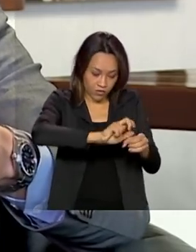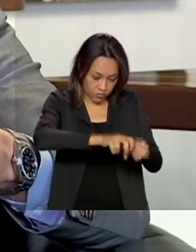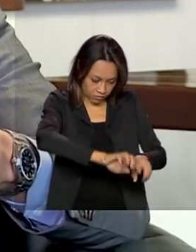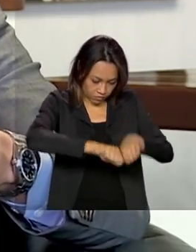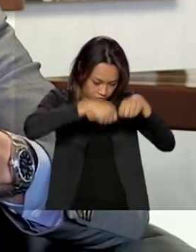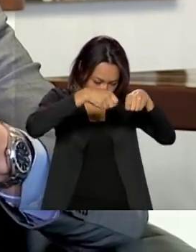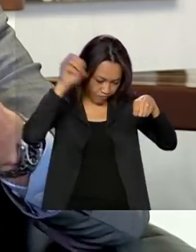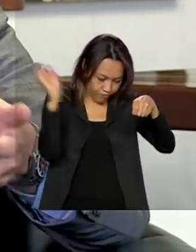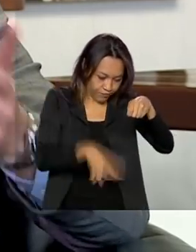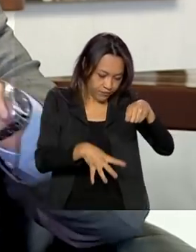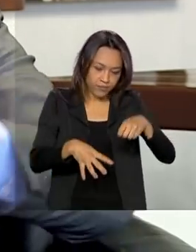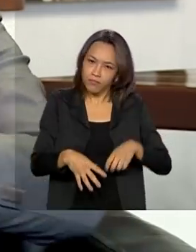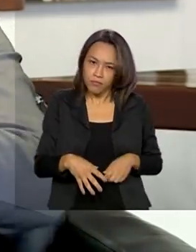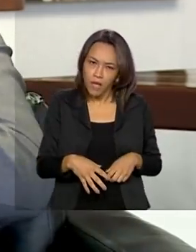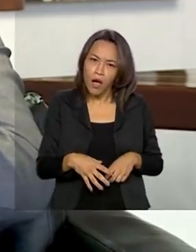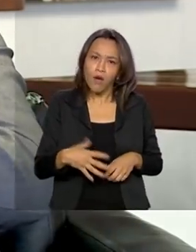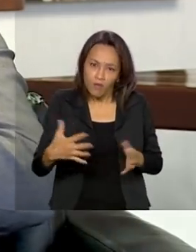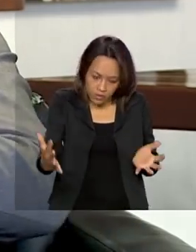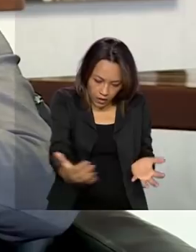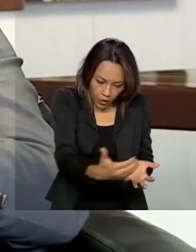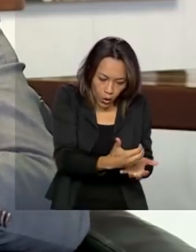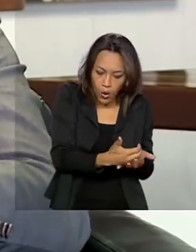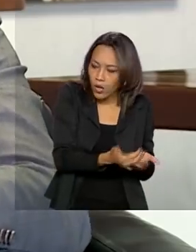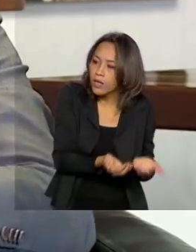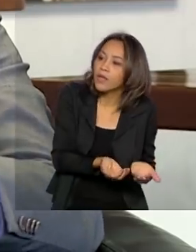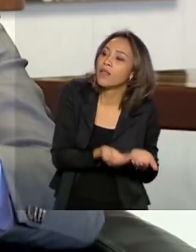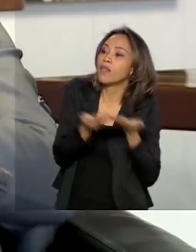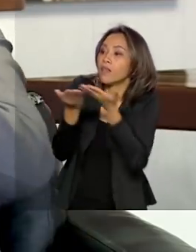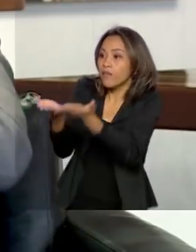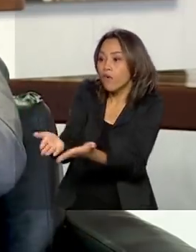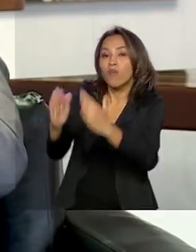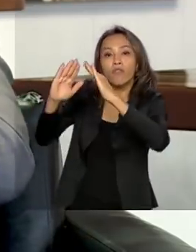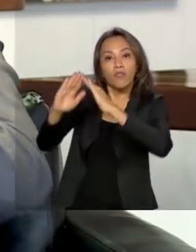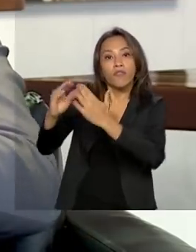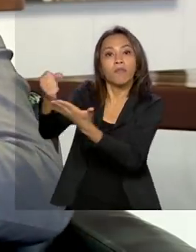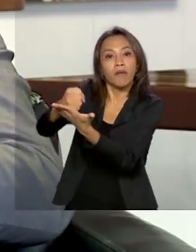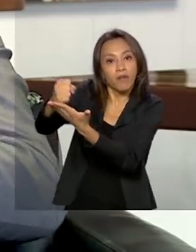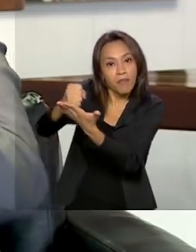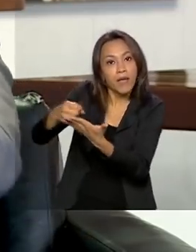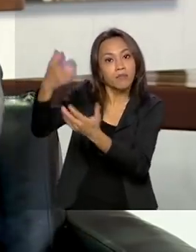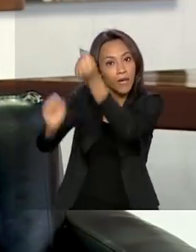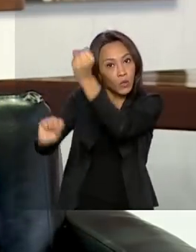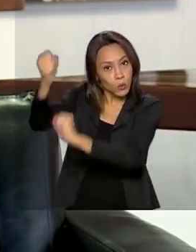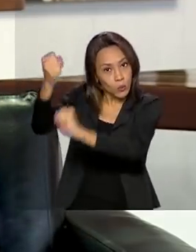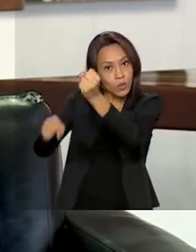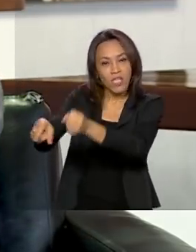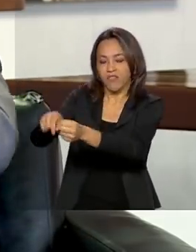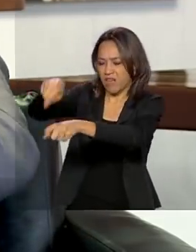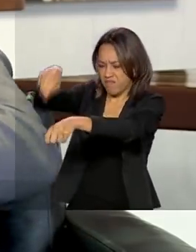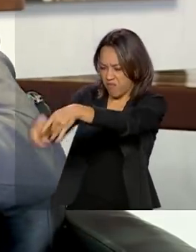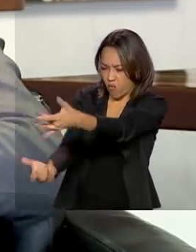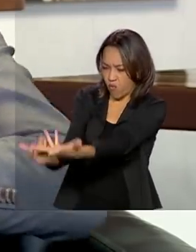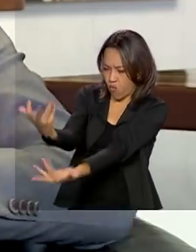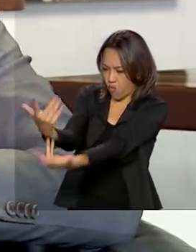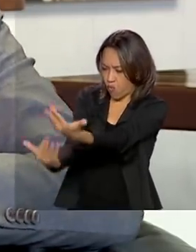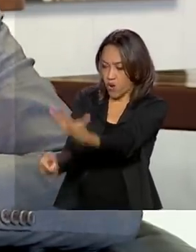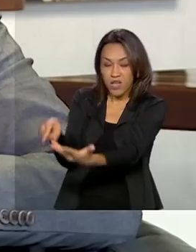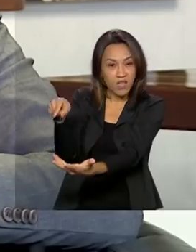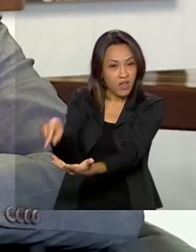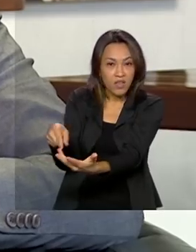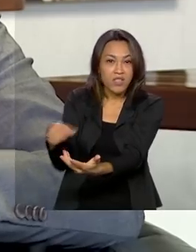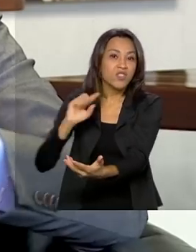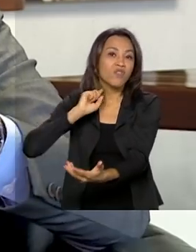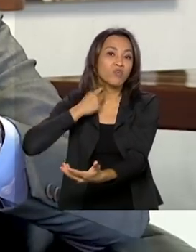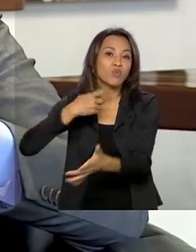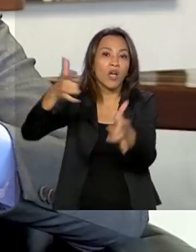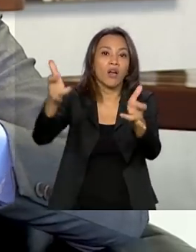sanitário, você devolve para a farmácia, que, por sua vez, devolve ao distribuidor, que vai incinerar esses produtos e eles não vão contaminar o